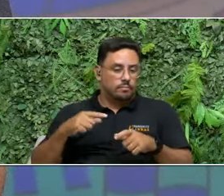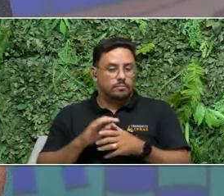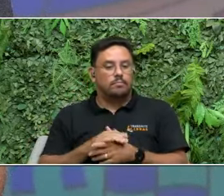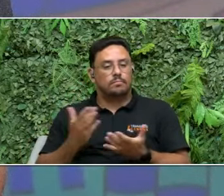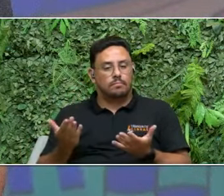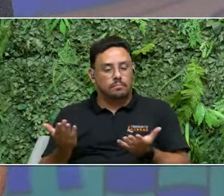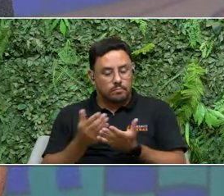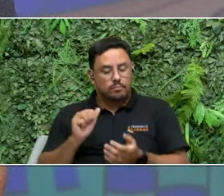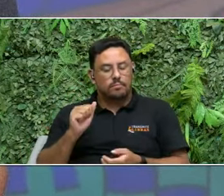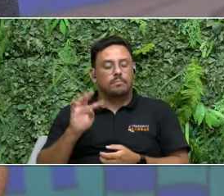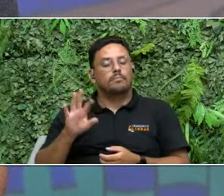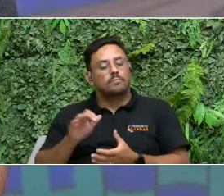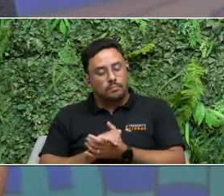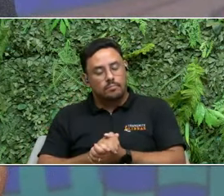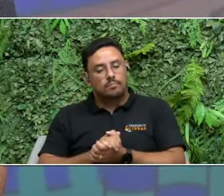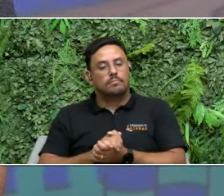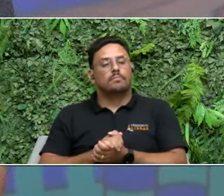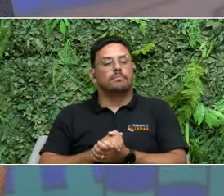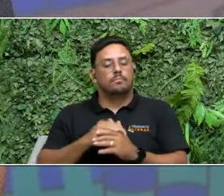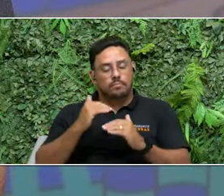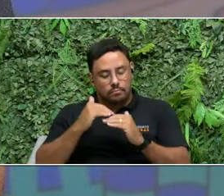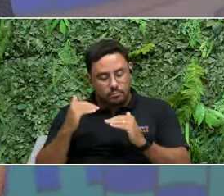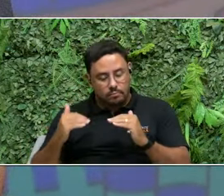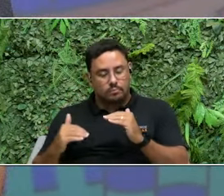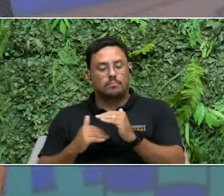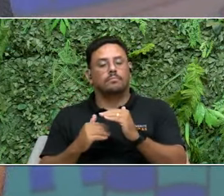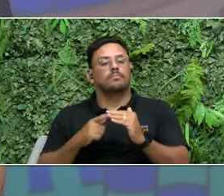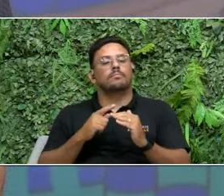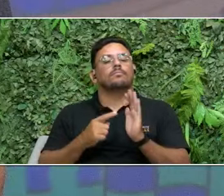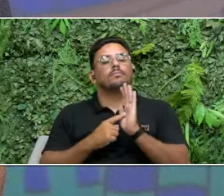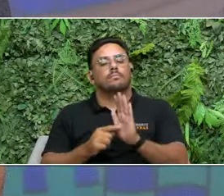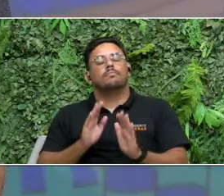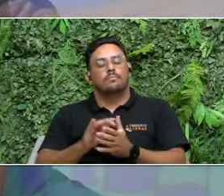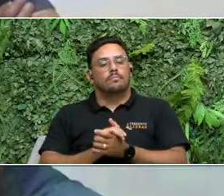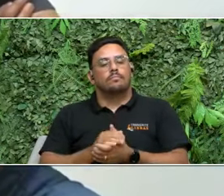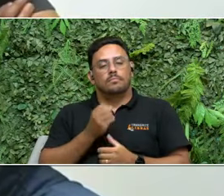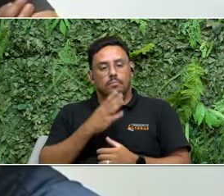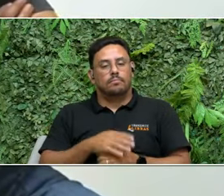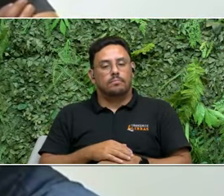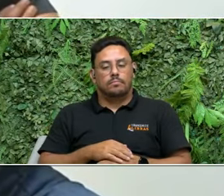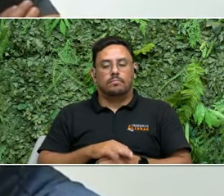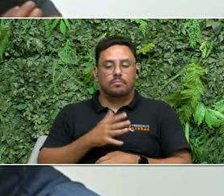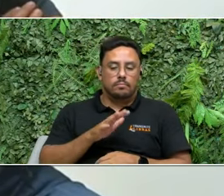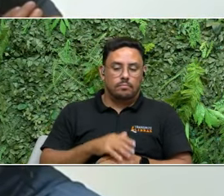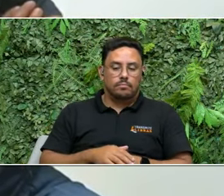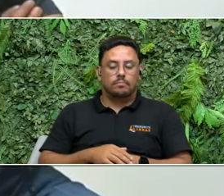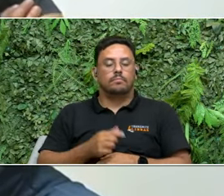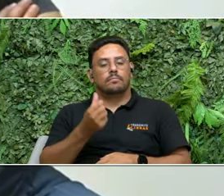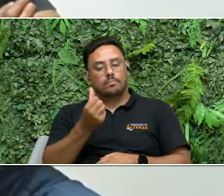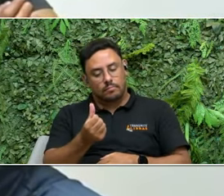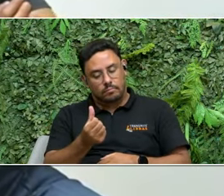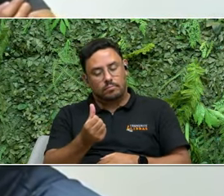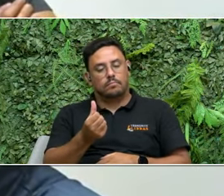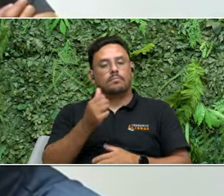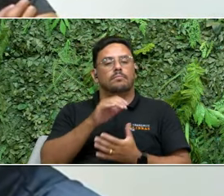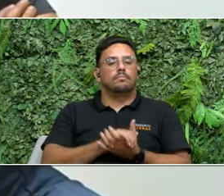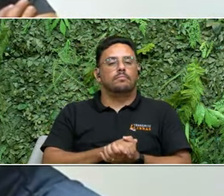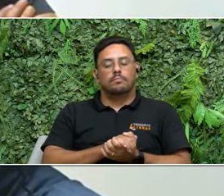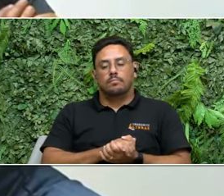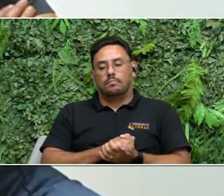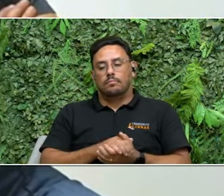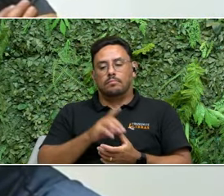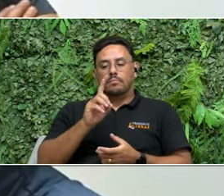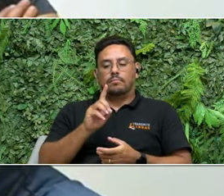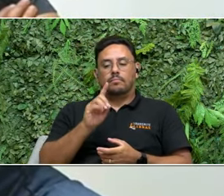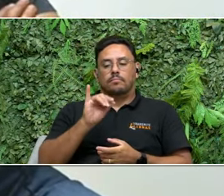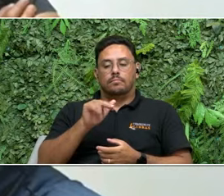a nota para artu Gomes hoje vai ser um pouco abaixo daquilo que ele já mostrou mas será uma nota na média uma nota seis e Juan de